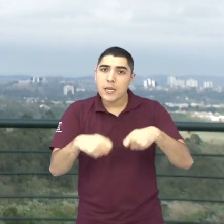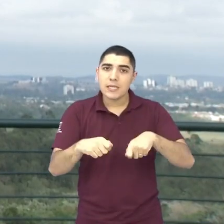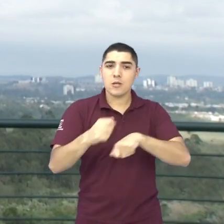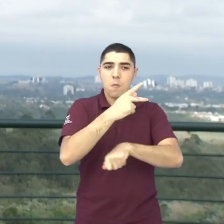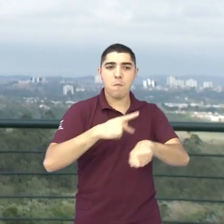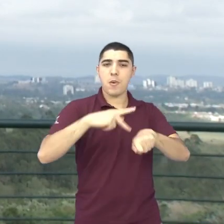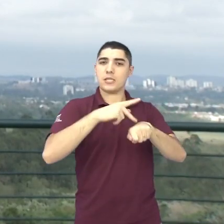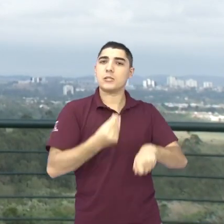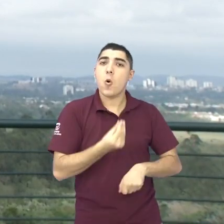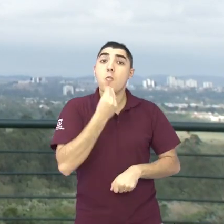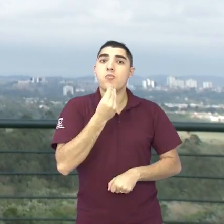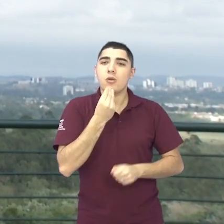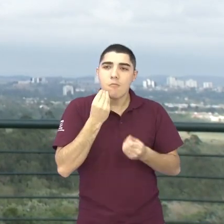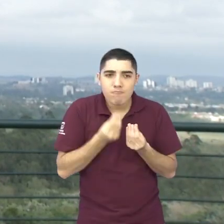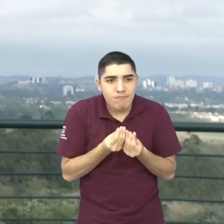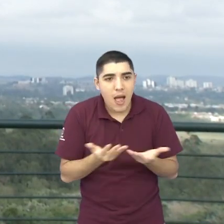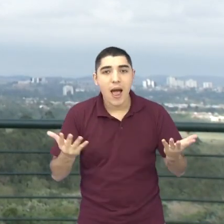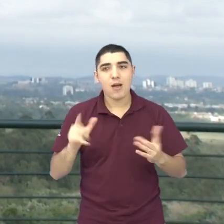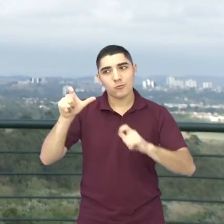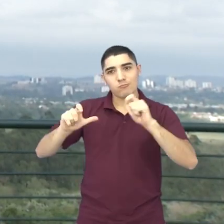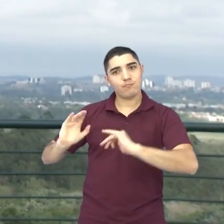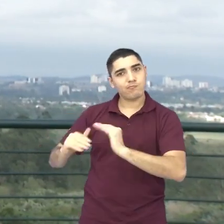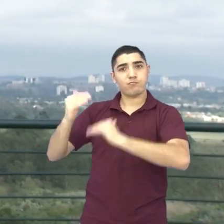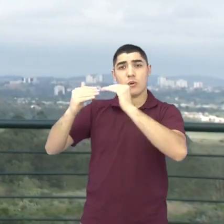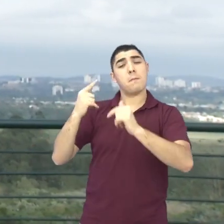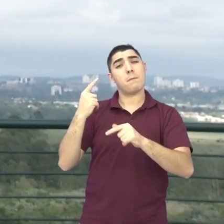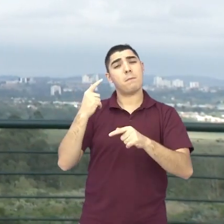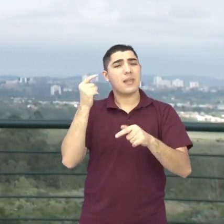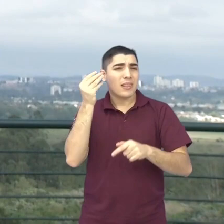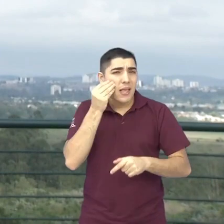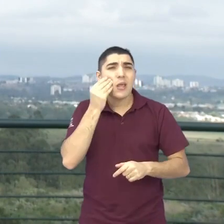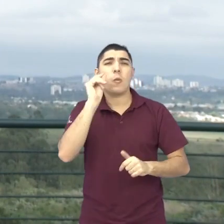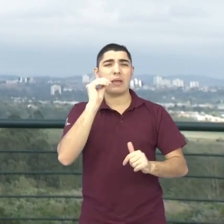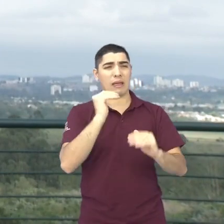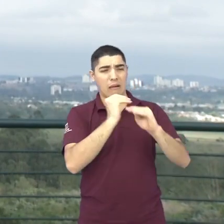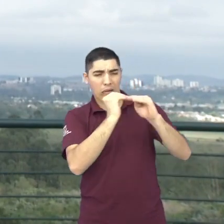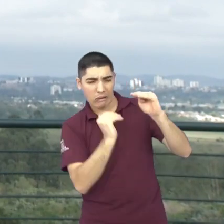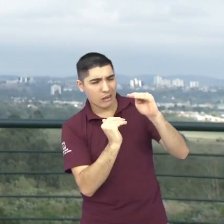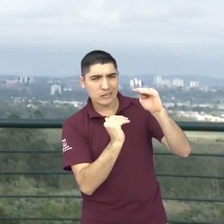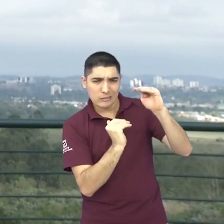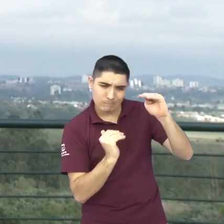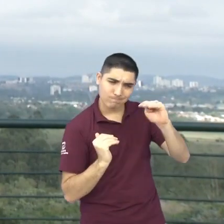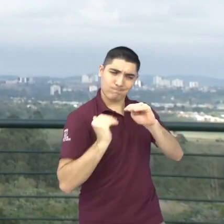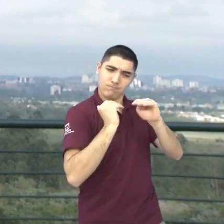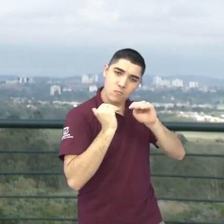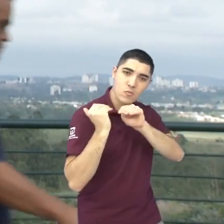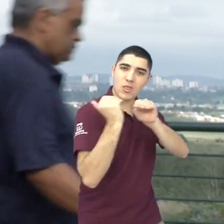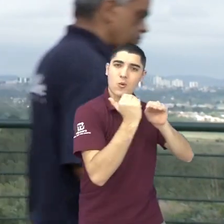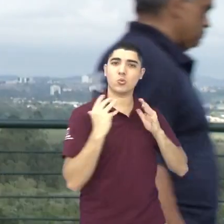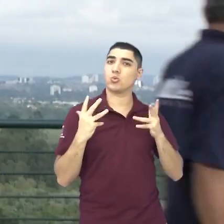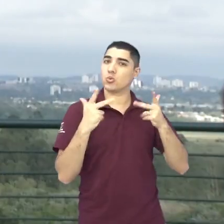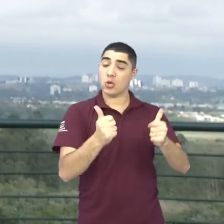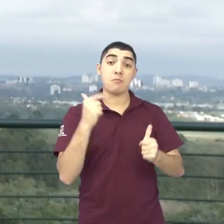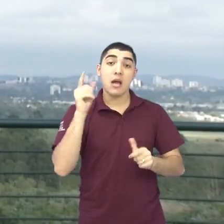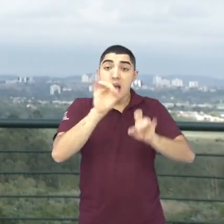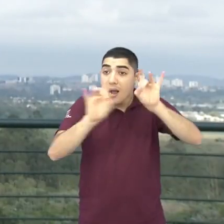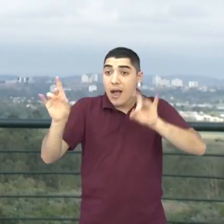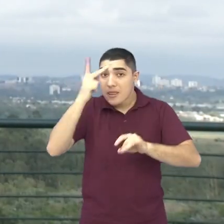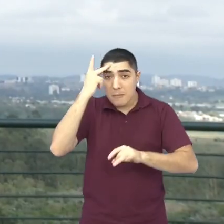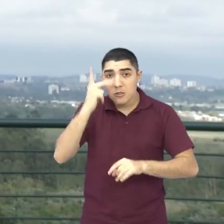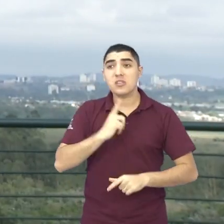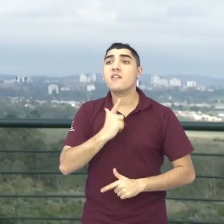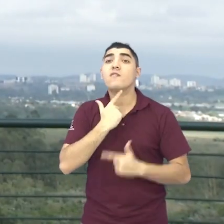para que o país seja um país de oportunidade para todos, para que a gente diminua ou acabe com essas diferenças, com essas injustiças social,